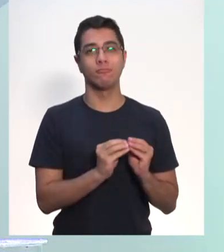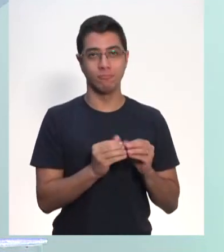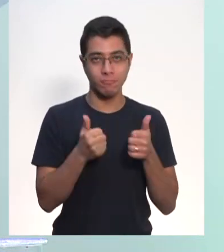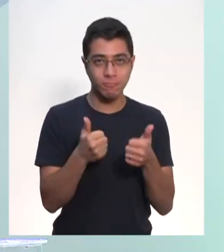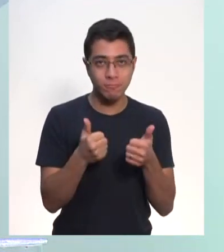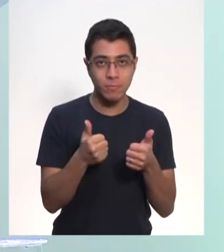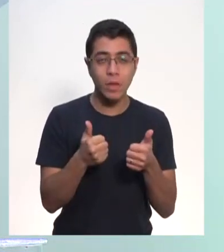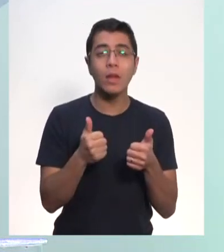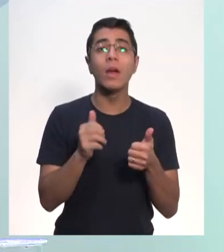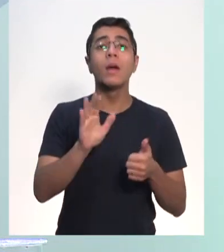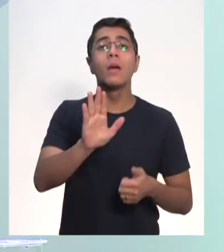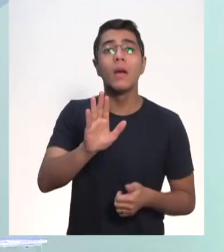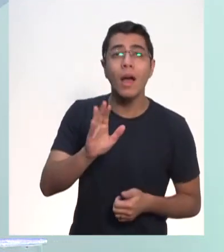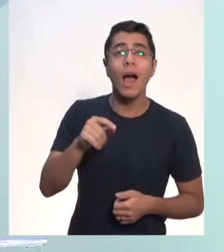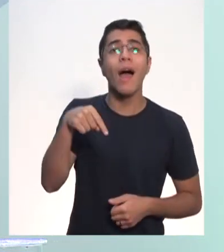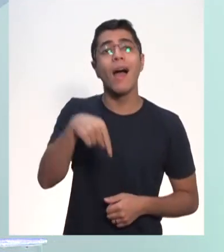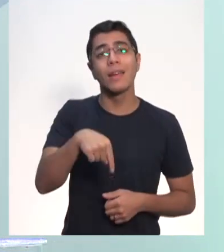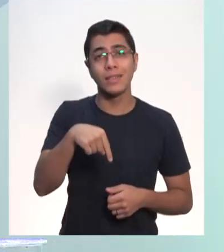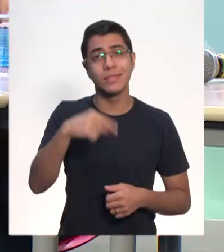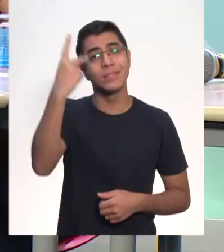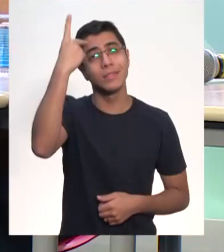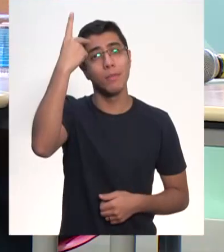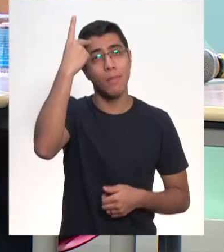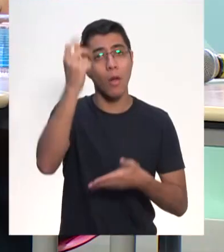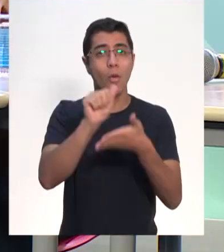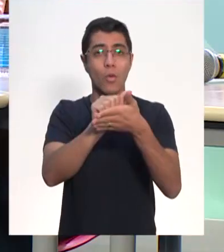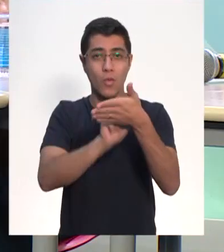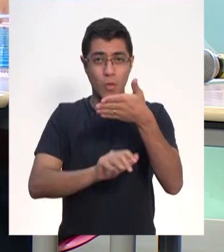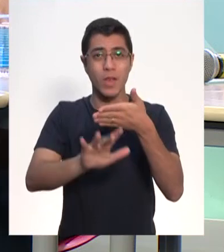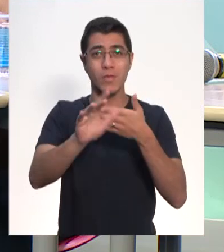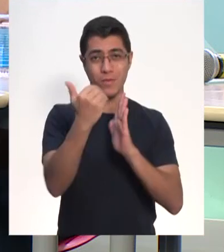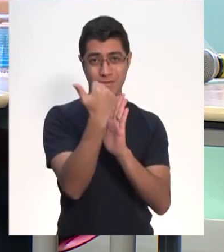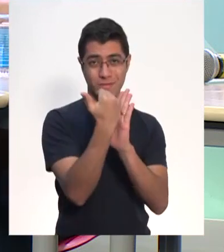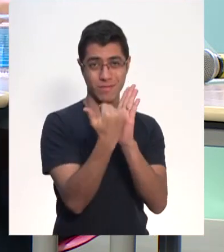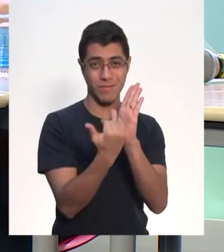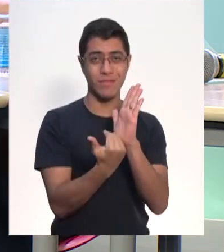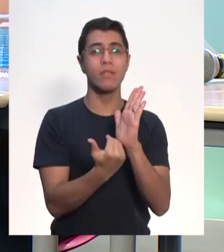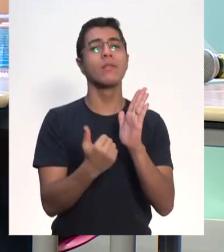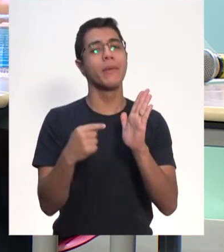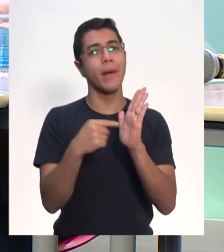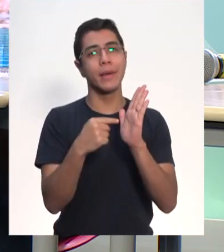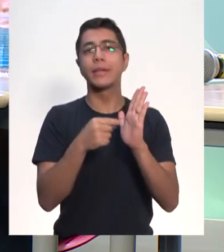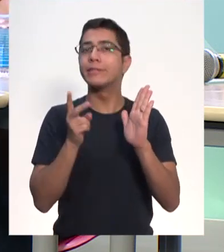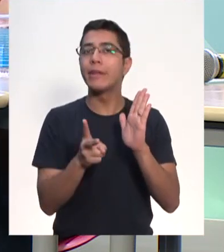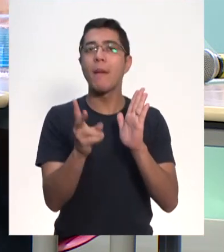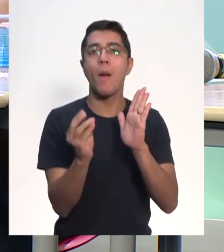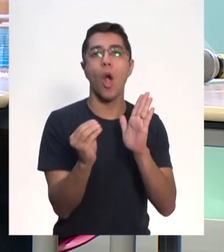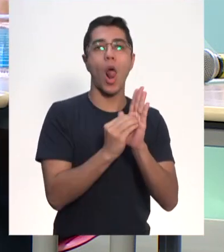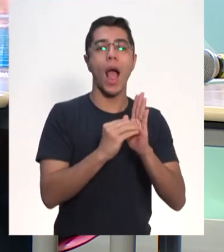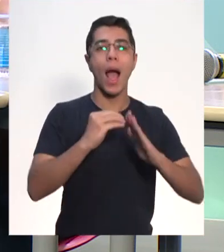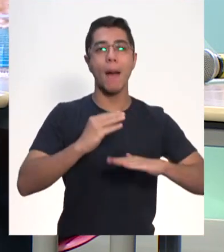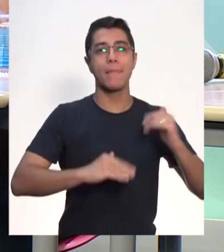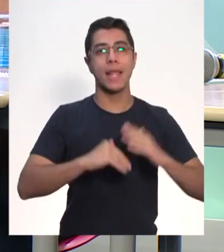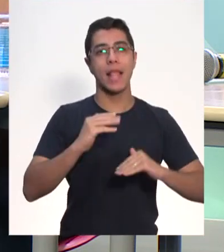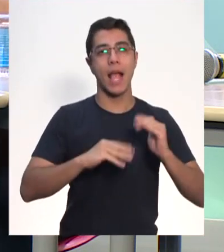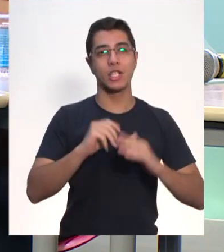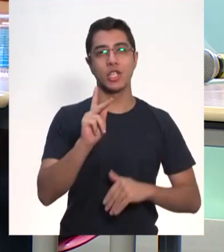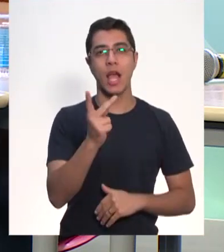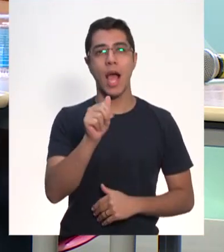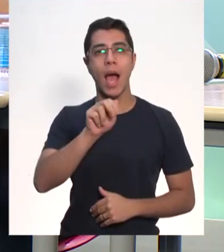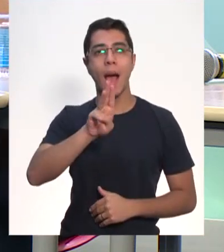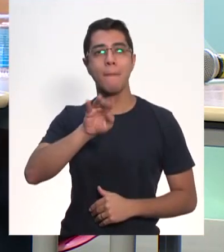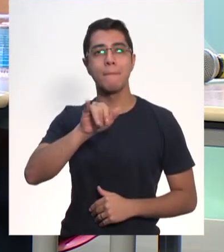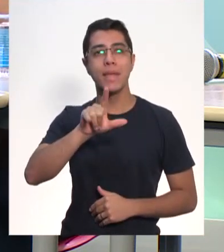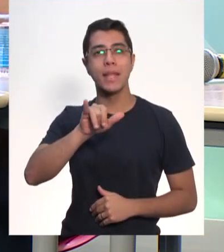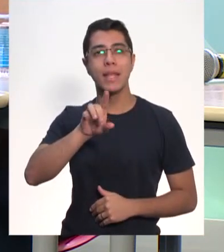muito forte, então é um movimento de vai e vem. Né? A gente não tem o currículo pensado numa sequência lógica de